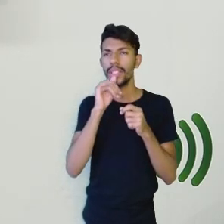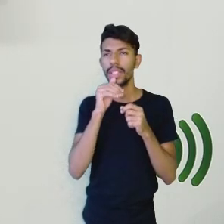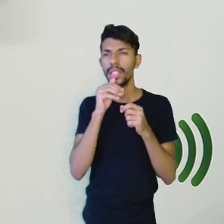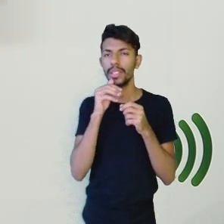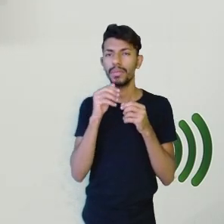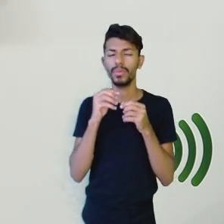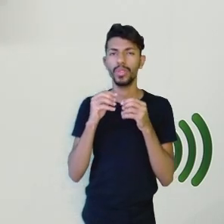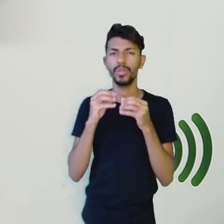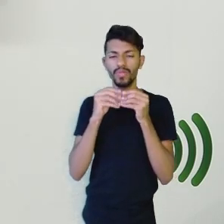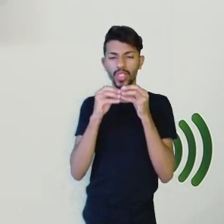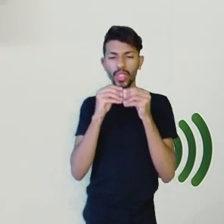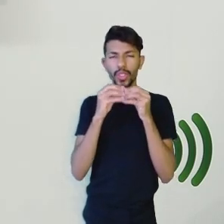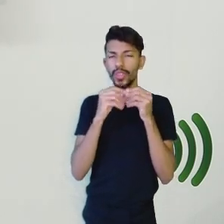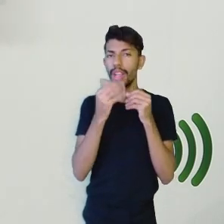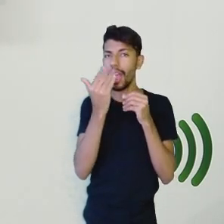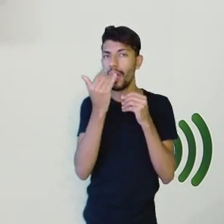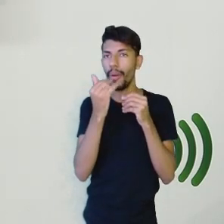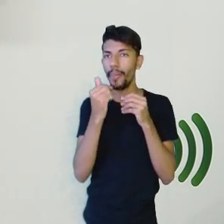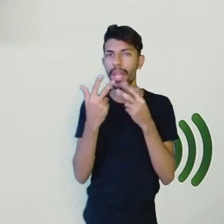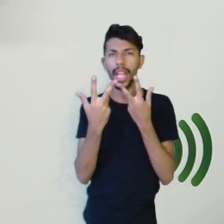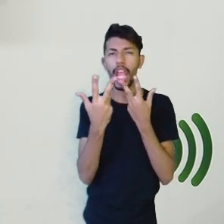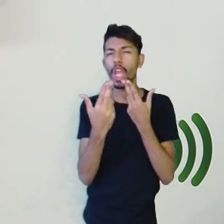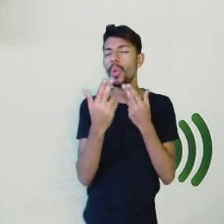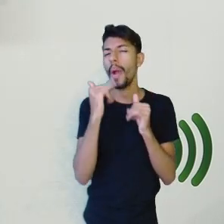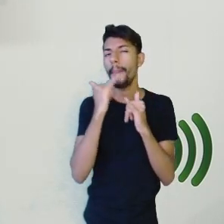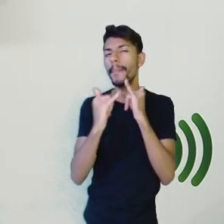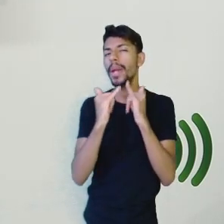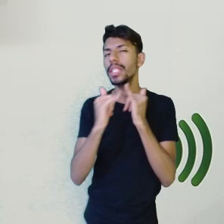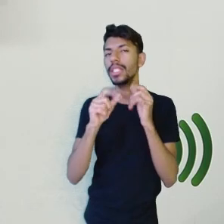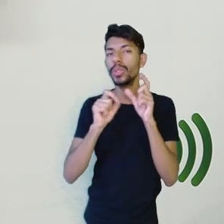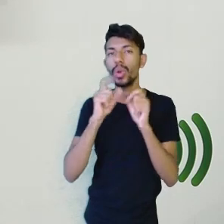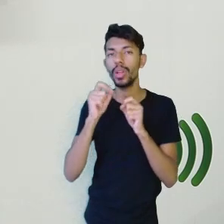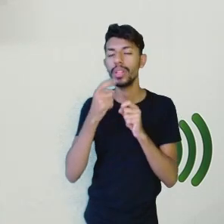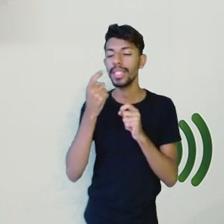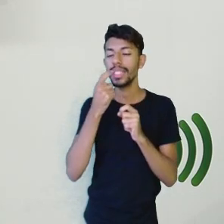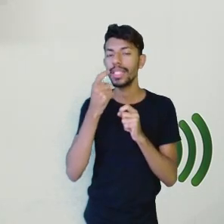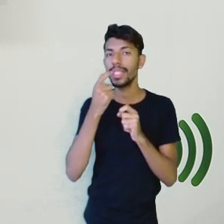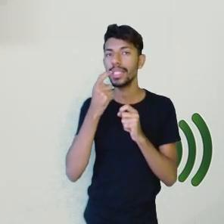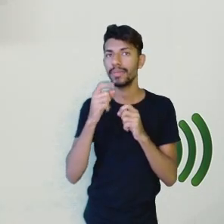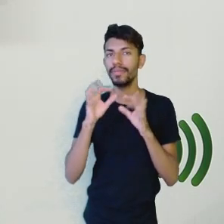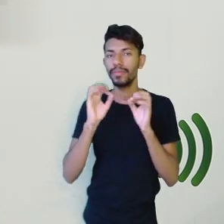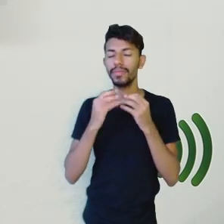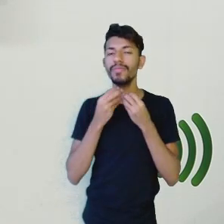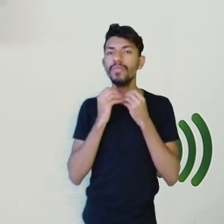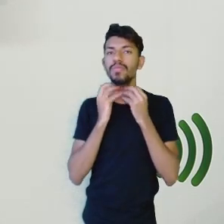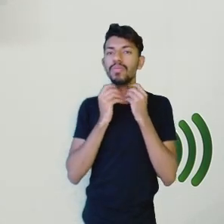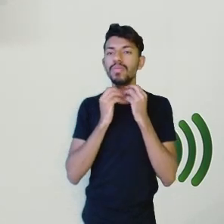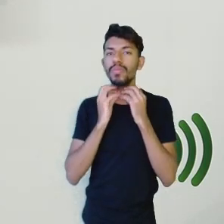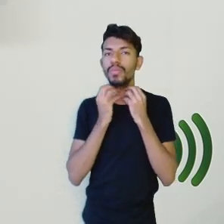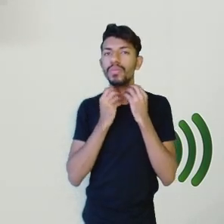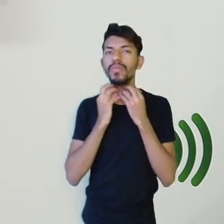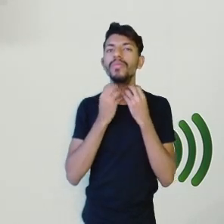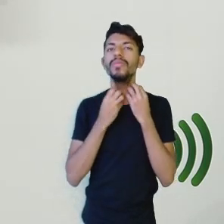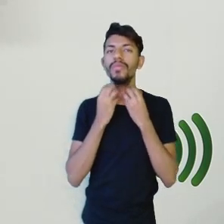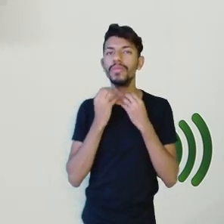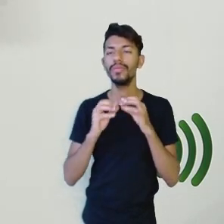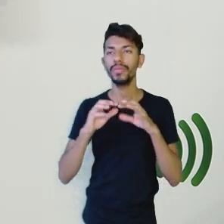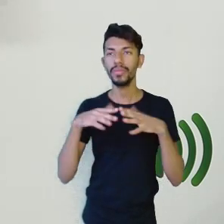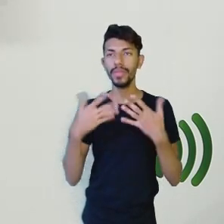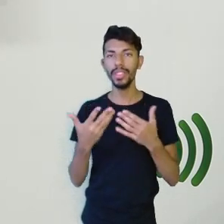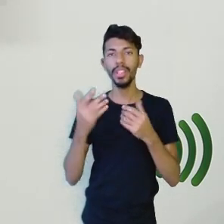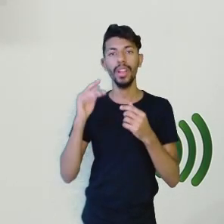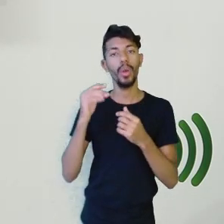fazendo como se fosse os nossos dentes, né? Como a ave não tem dente, ela tem outros mecanismos para facilitar